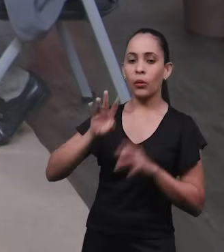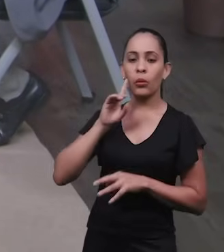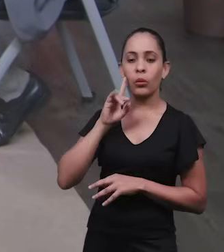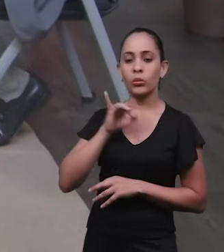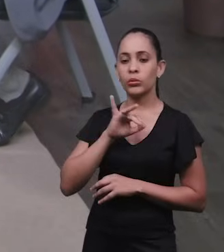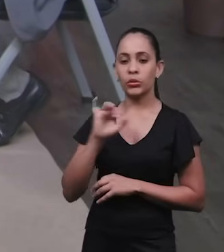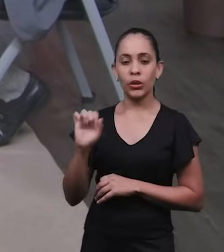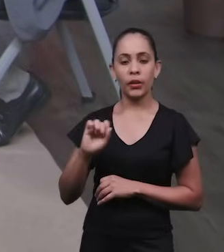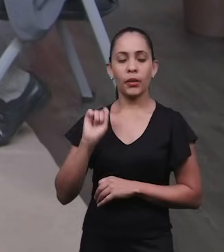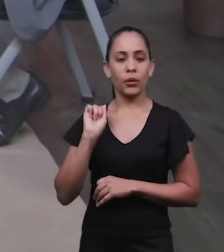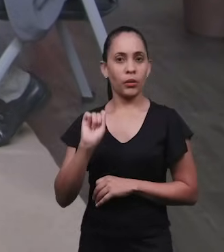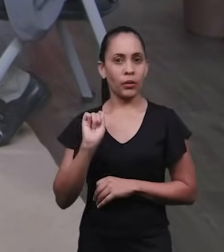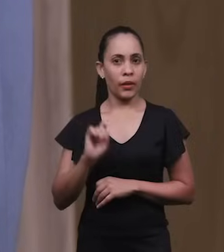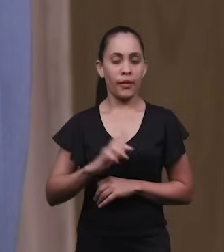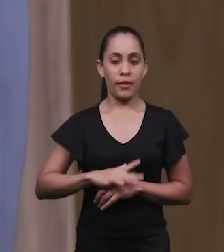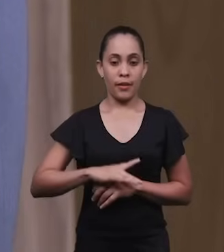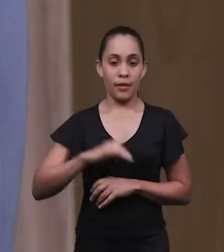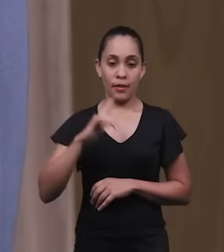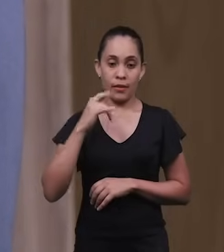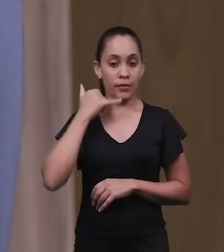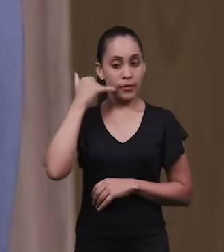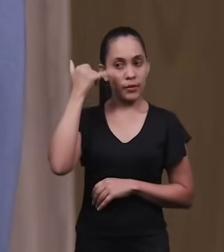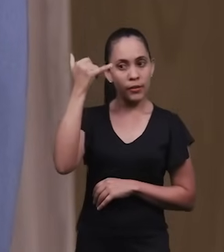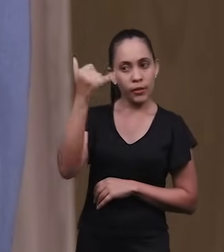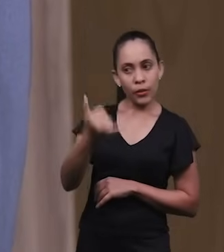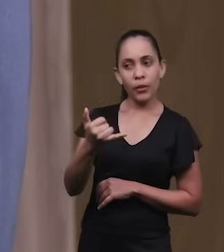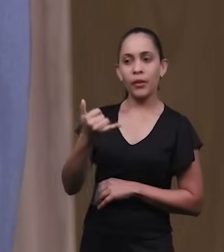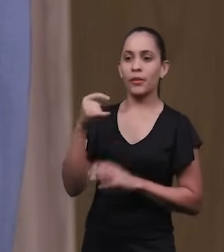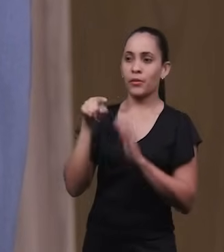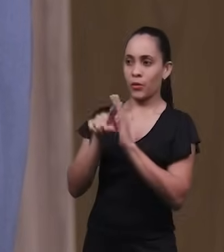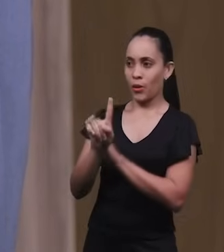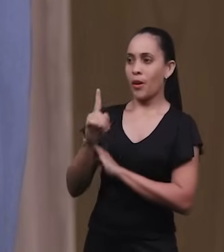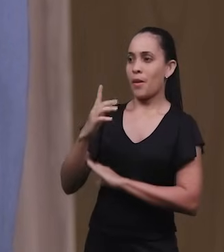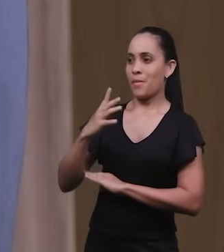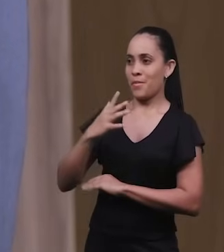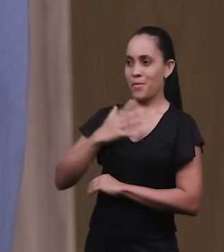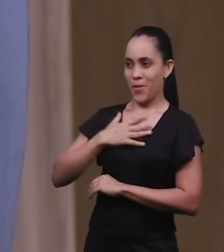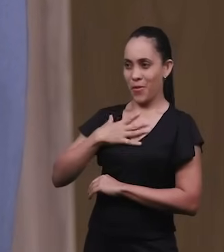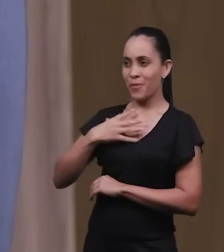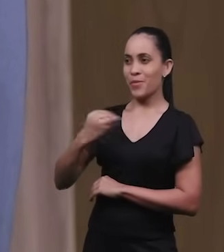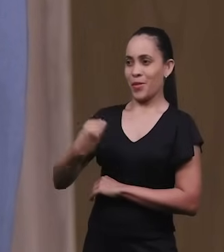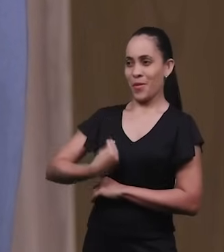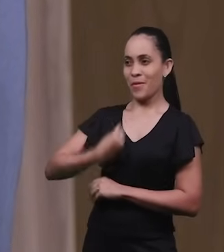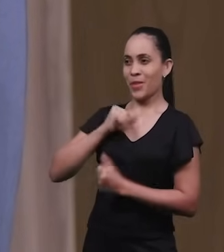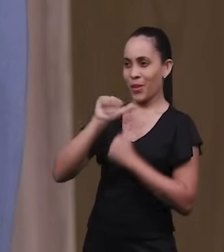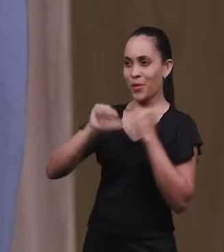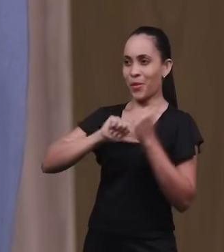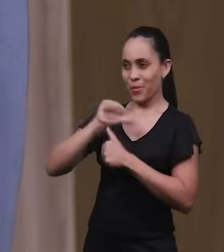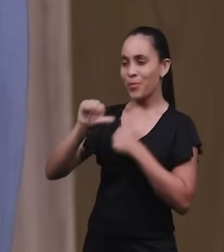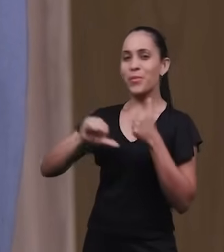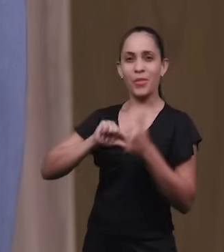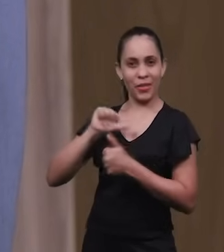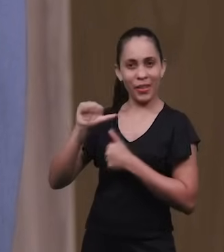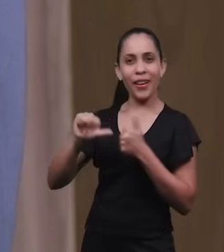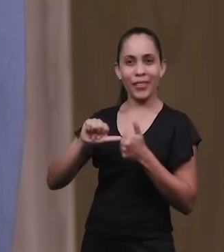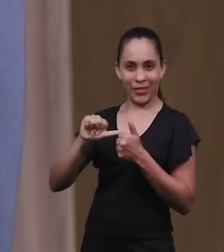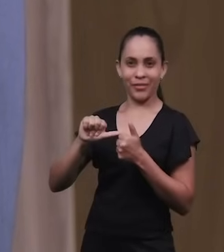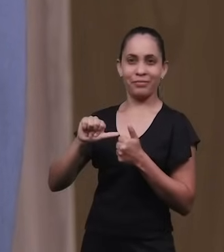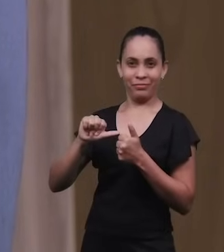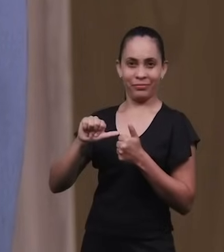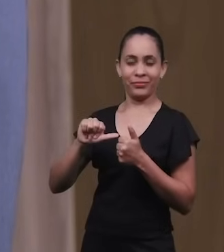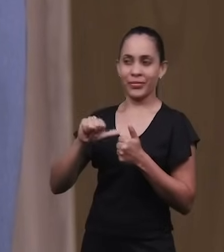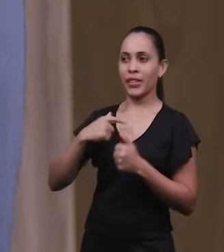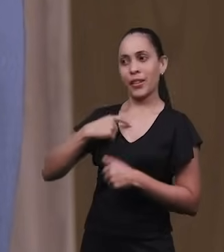um dia ligou para confirmar que a vida do filho foi mudada, isso trouxe Glória a paz.